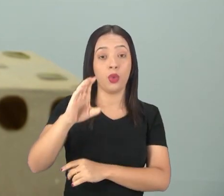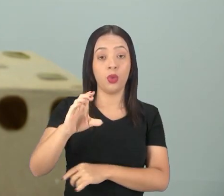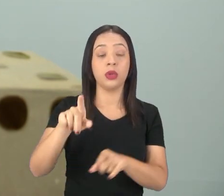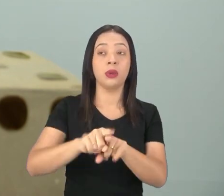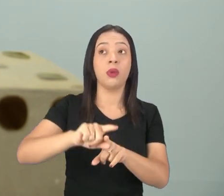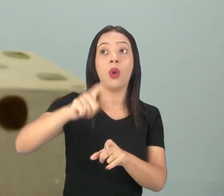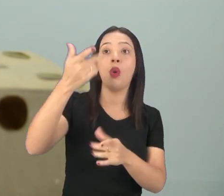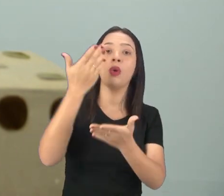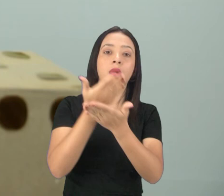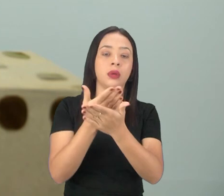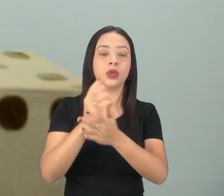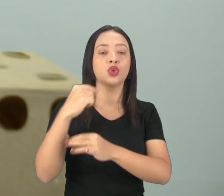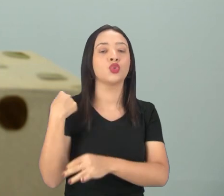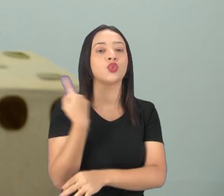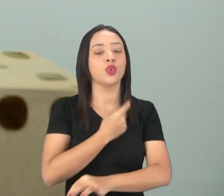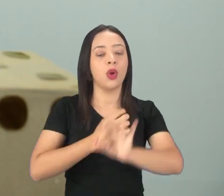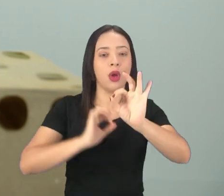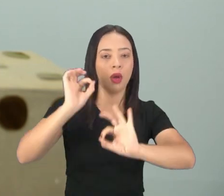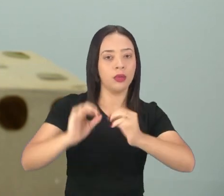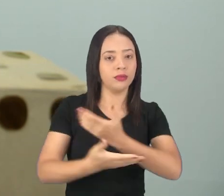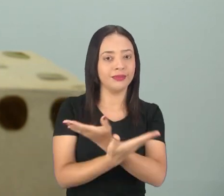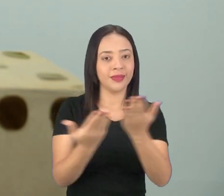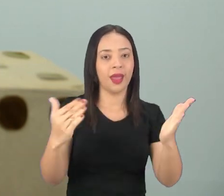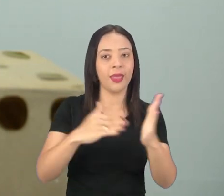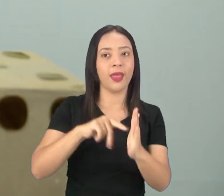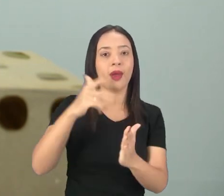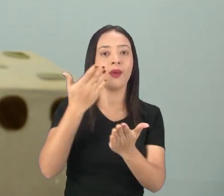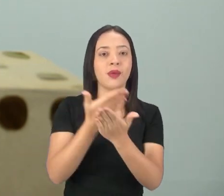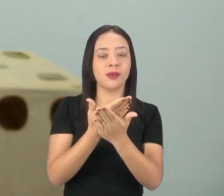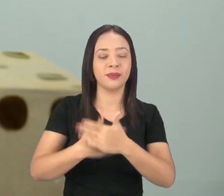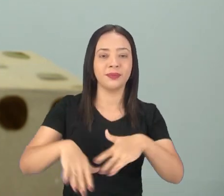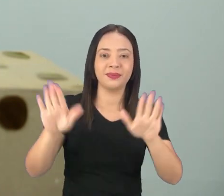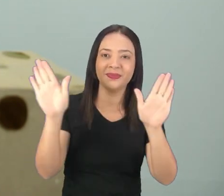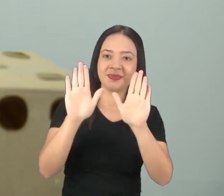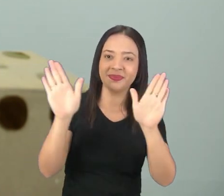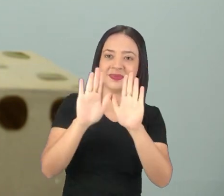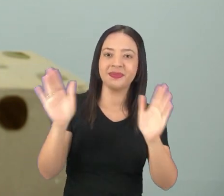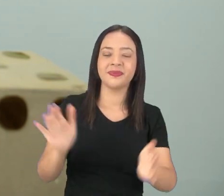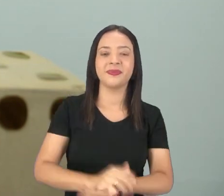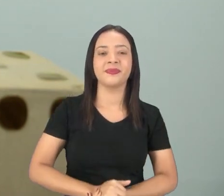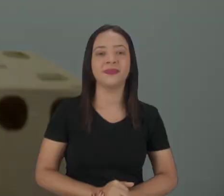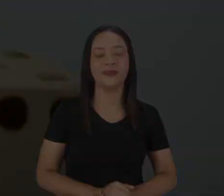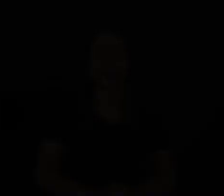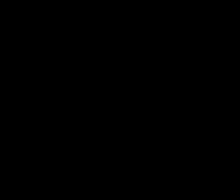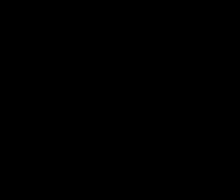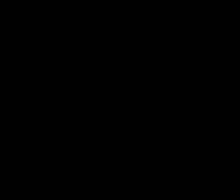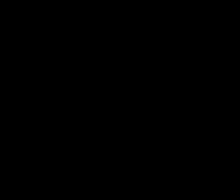todas as outras que a gente tem preparado para vocês. Te aguardo na próxima aula. Tchau, tchau. Ficamos por aqui.